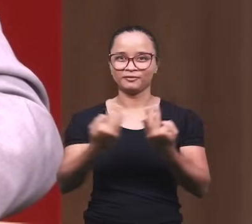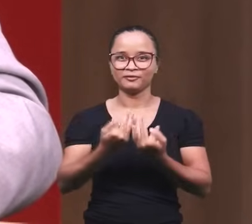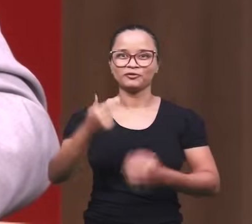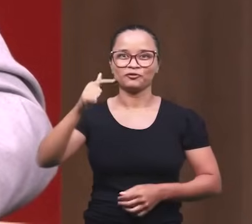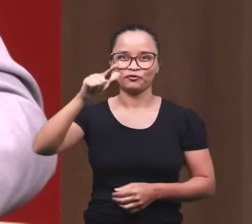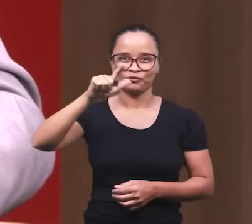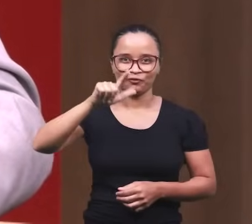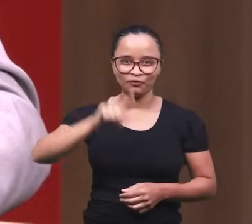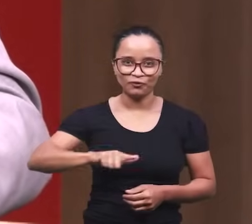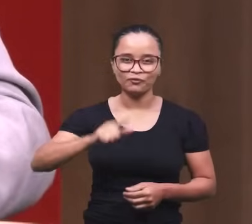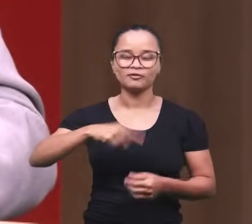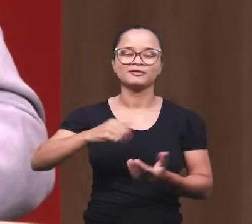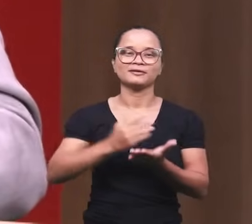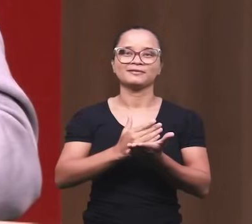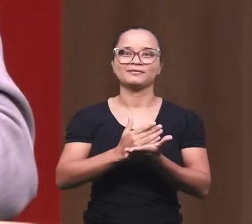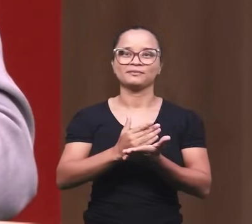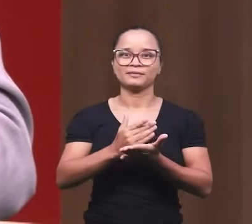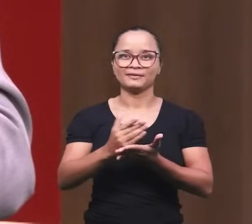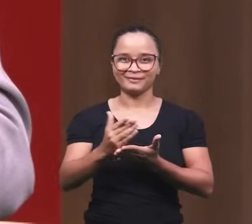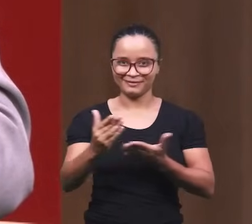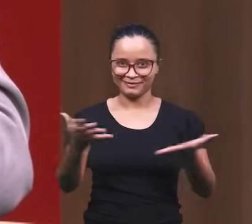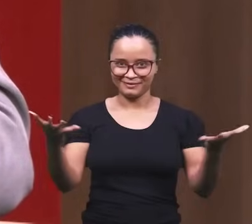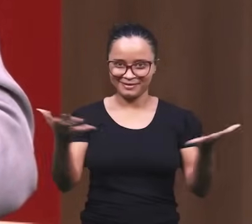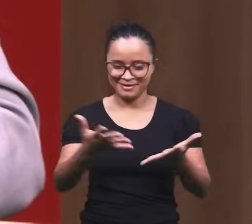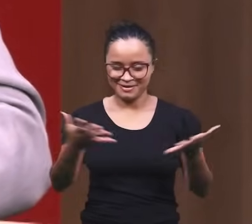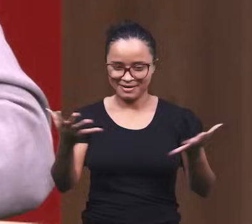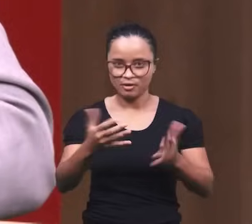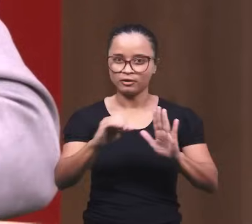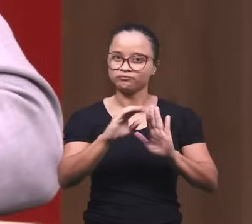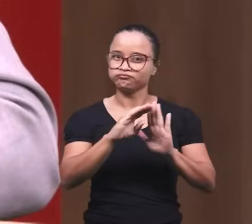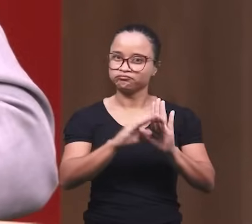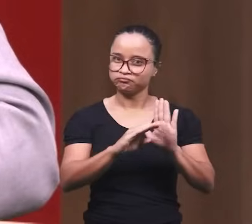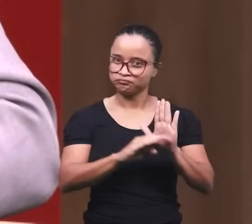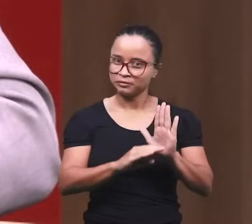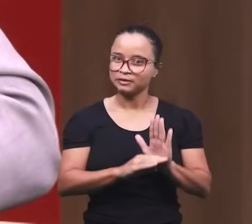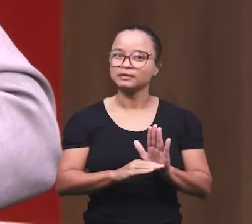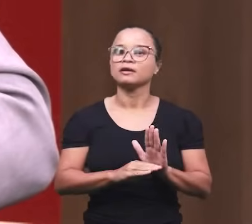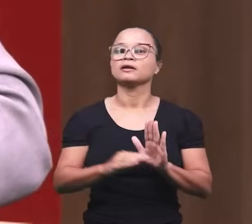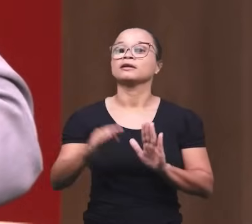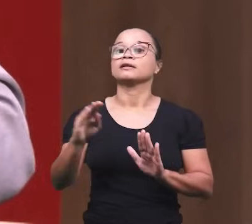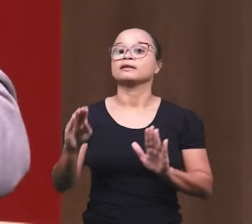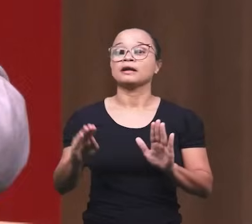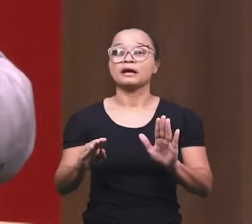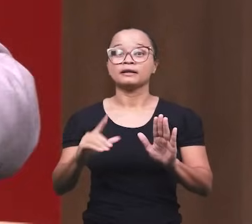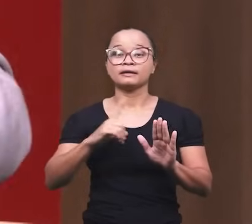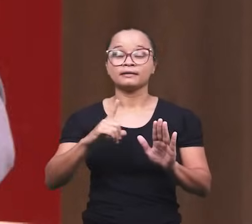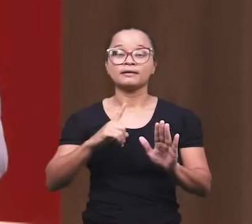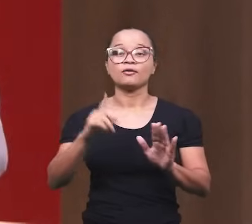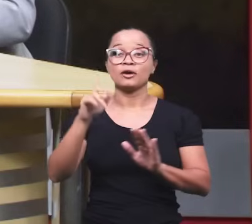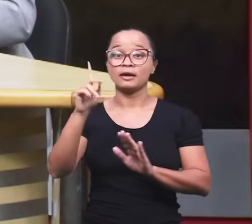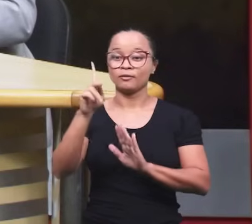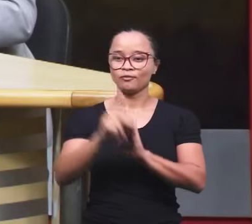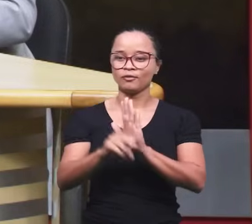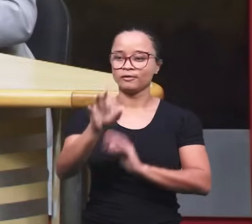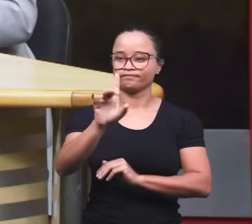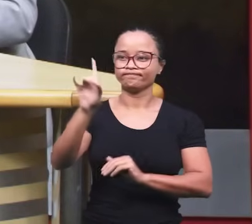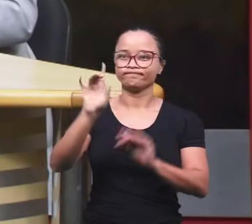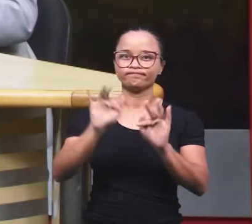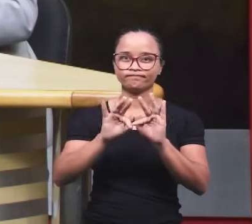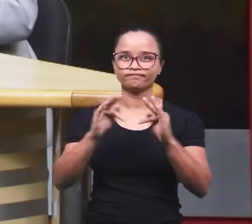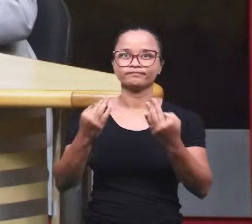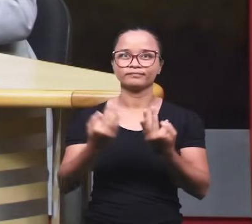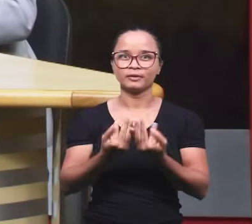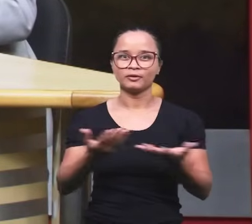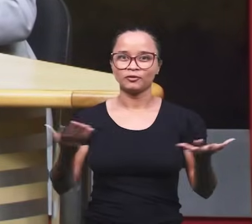vez a gente tá começando esse programa mais uma edição do programa família um projeto de Deus e hoje eu recebo aqui os